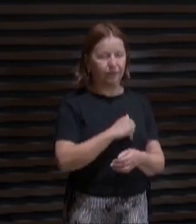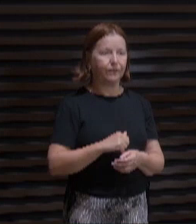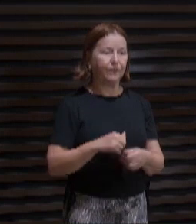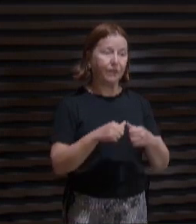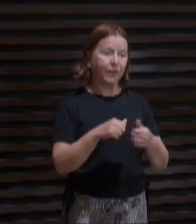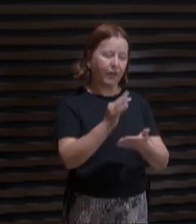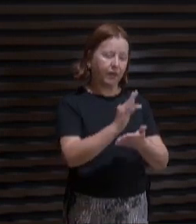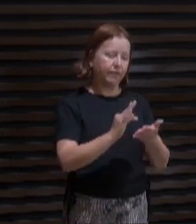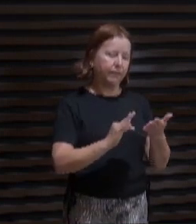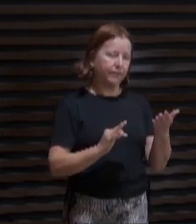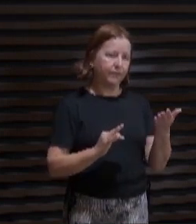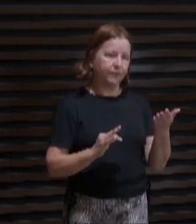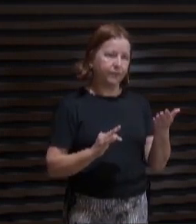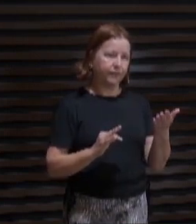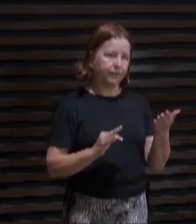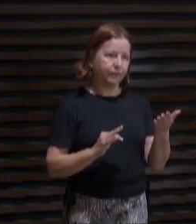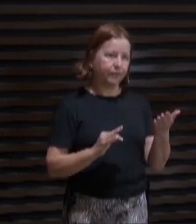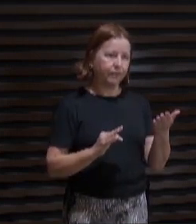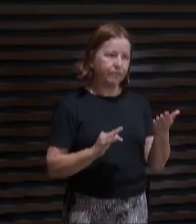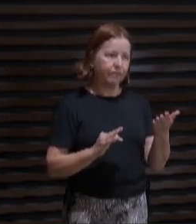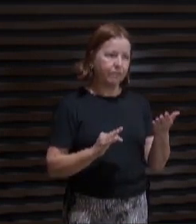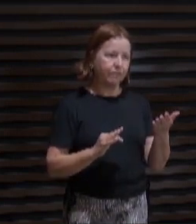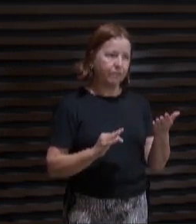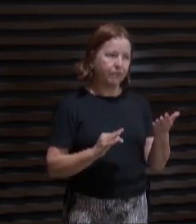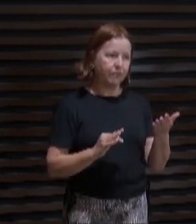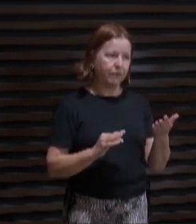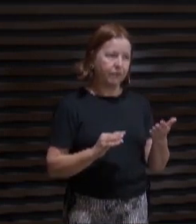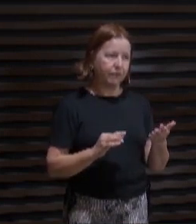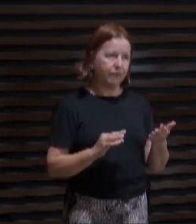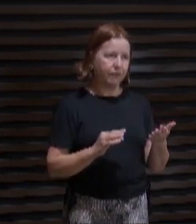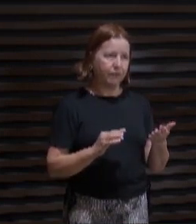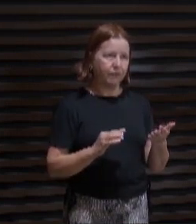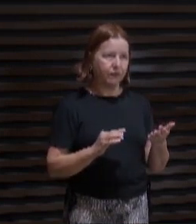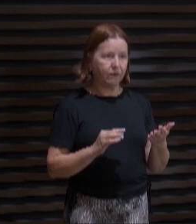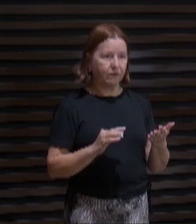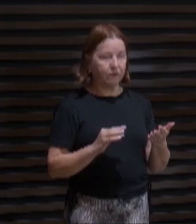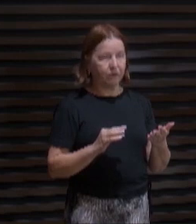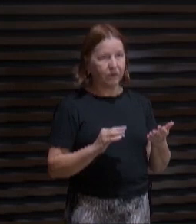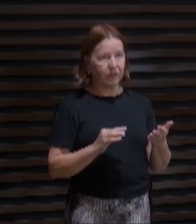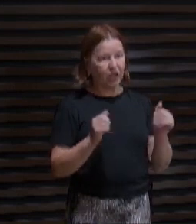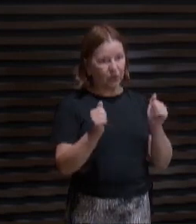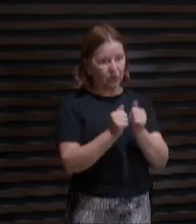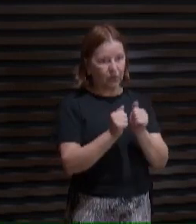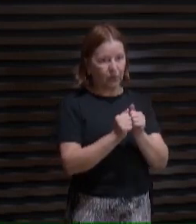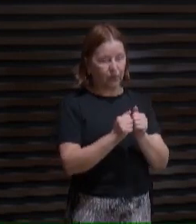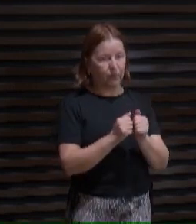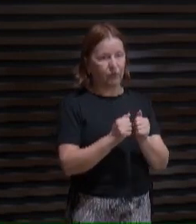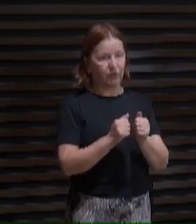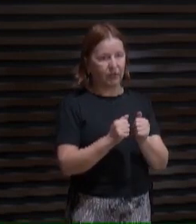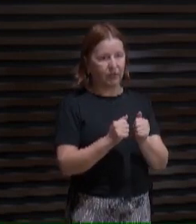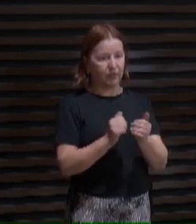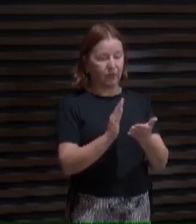Esse texto é um apêndice ao Evangelho depois da morte de